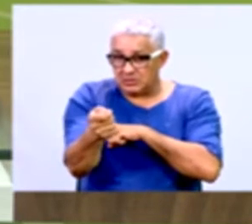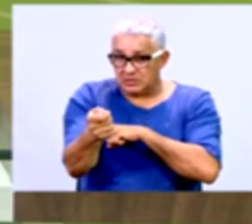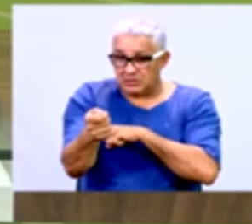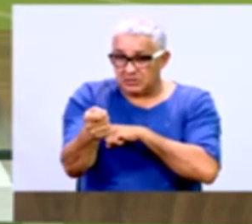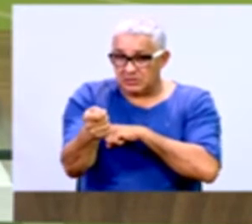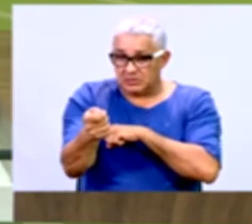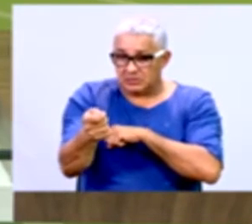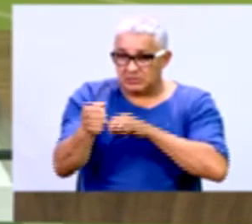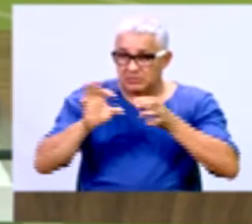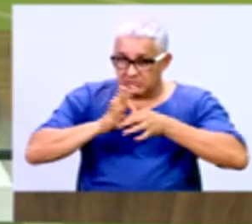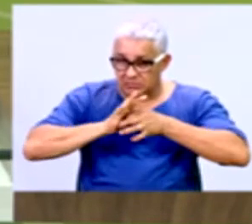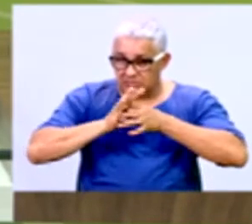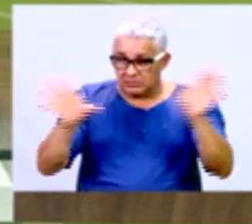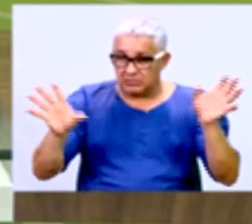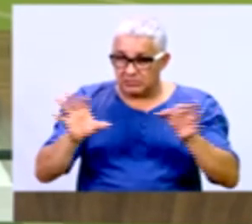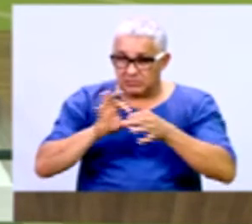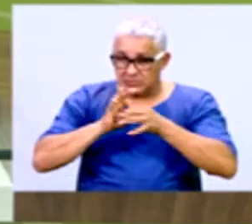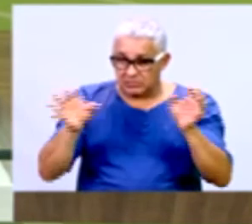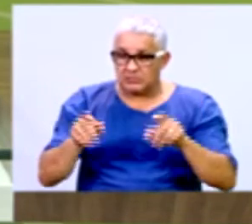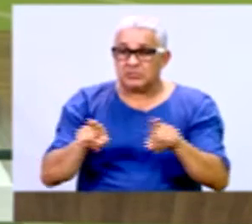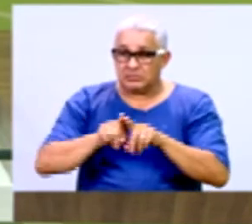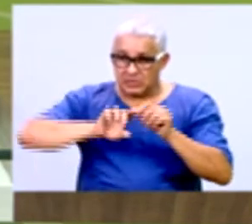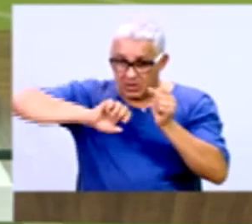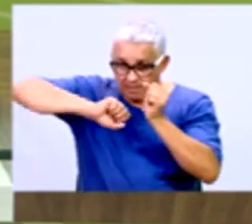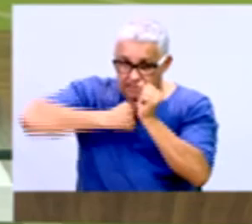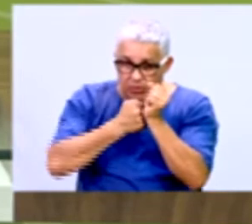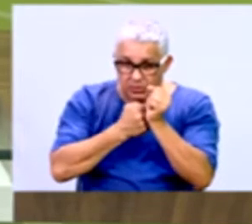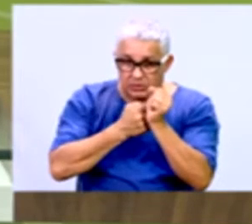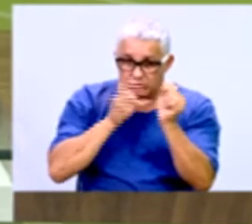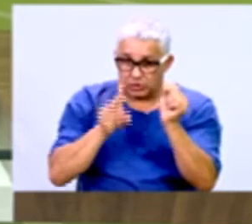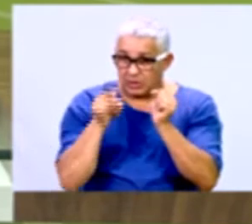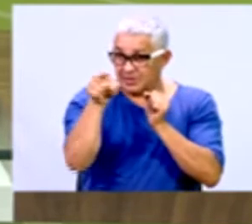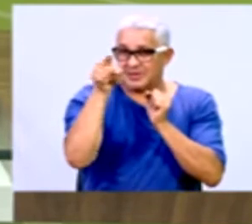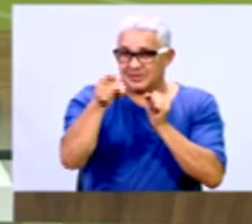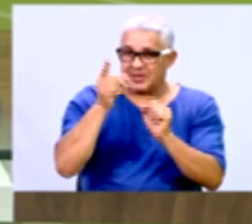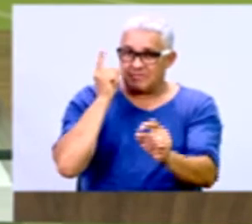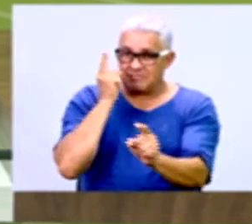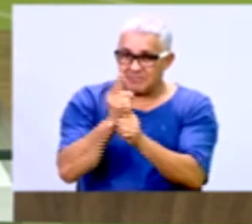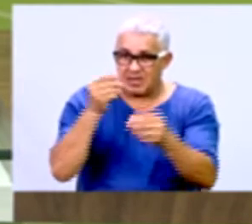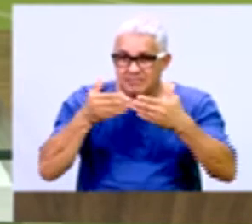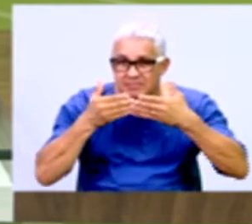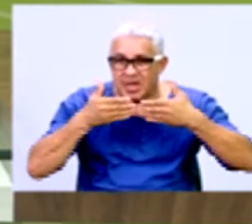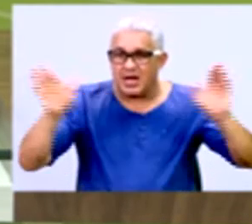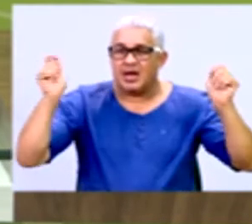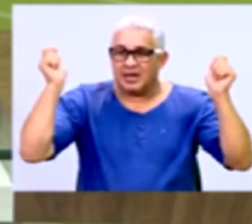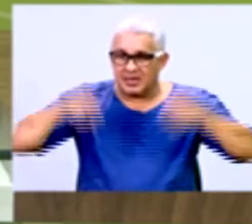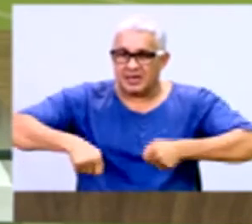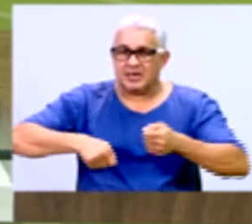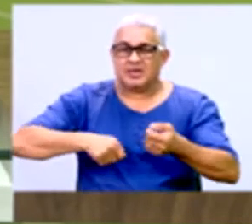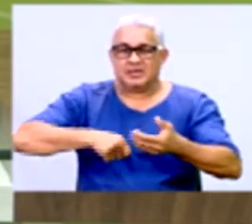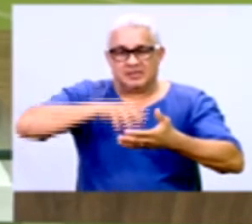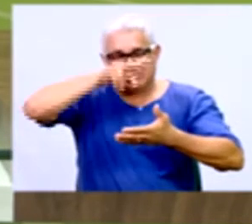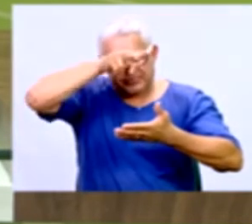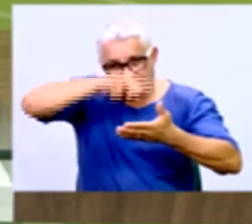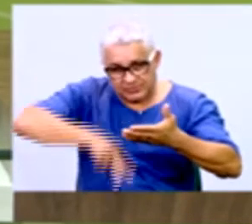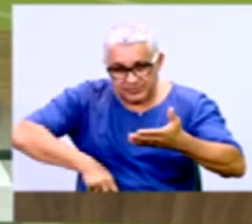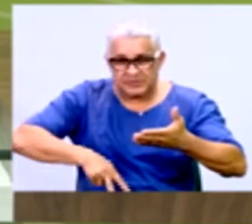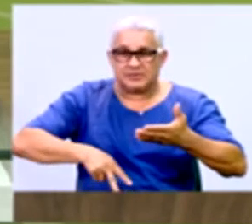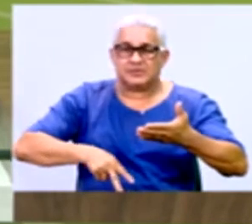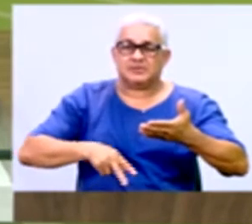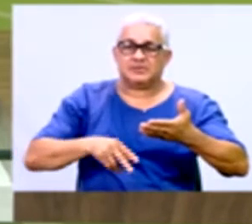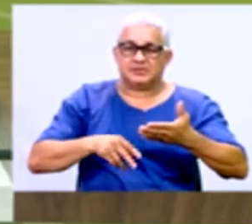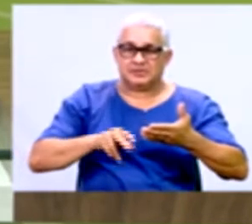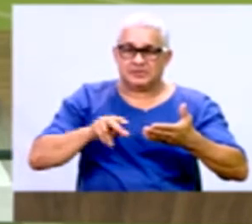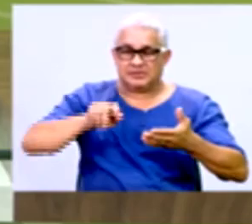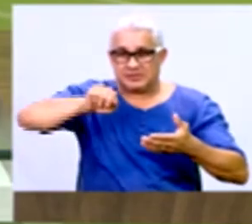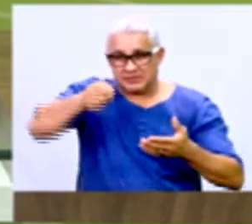pública do destinatário, criptografa, e só o destinatário é que teria a condição de descriptografar com a sua chave